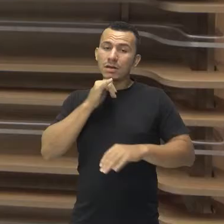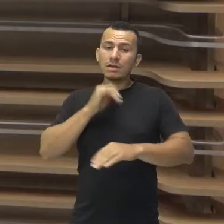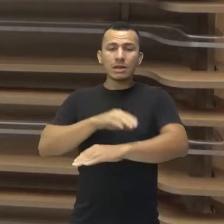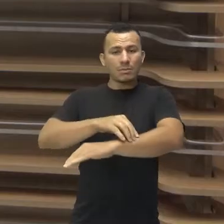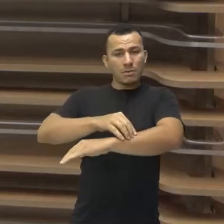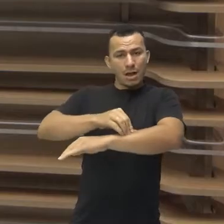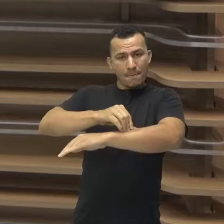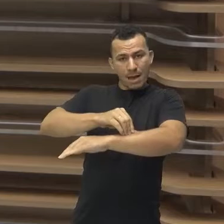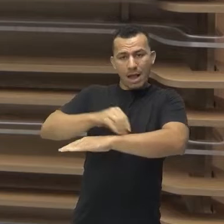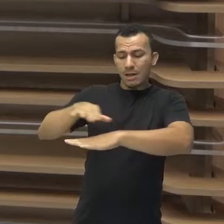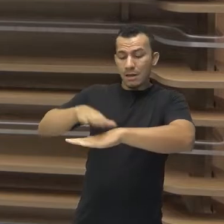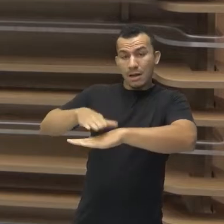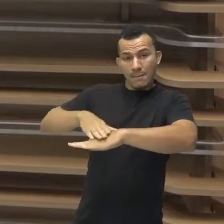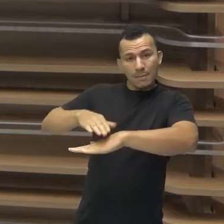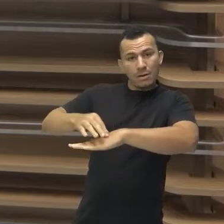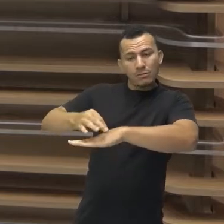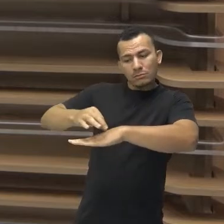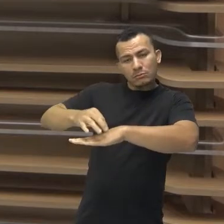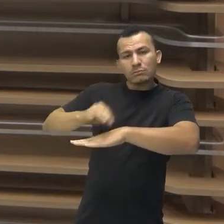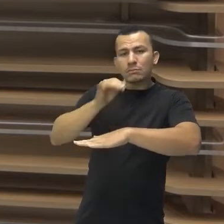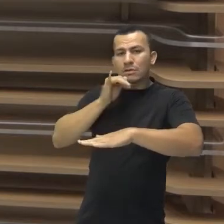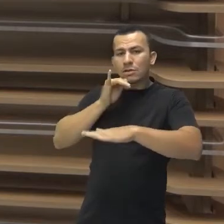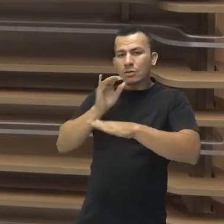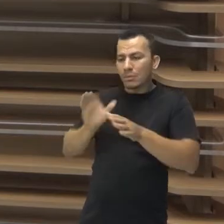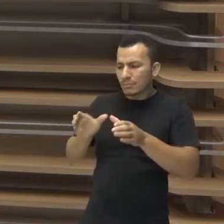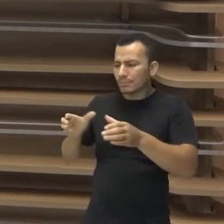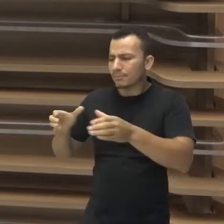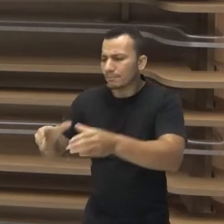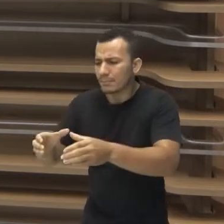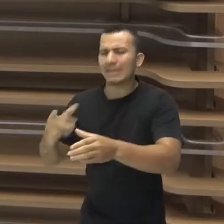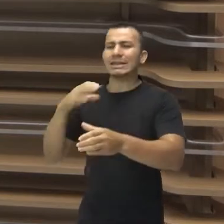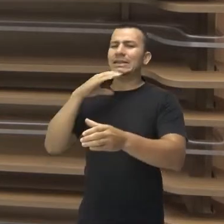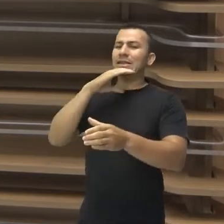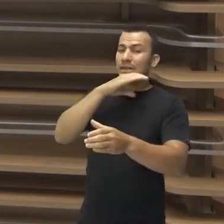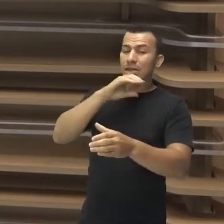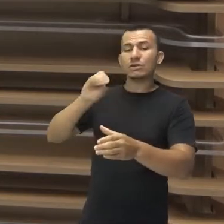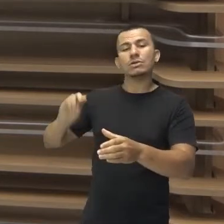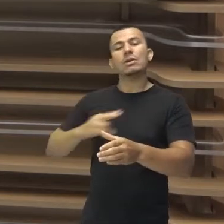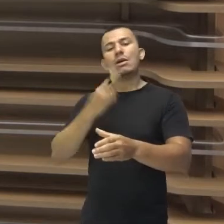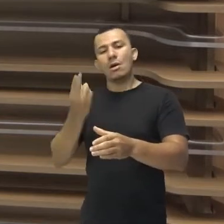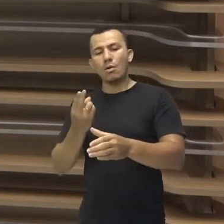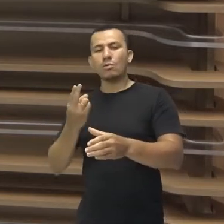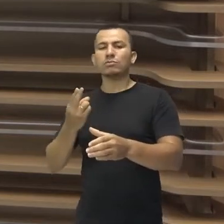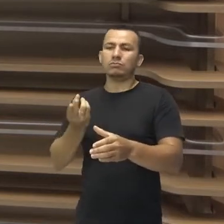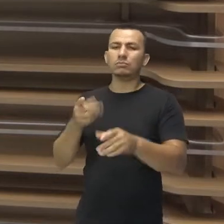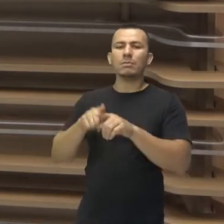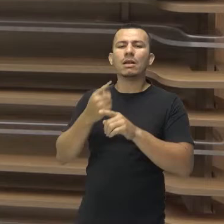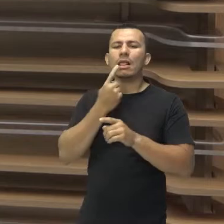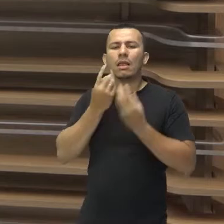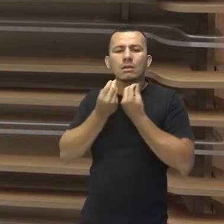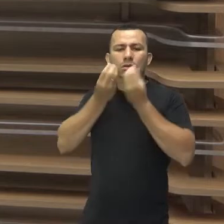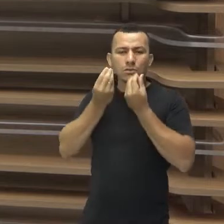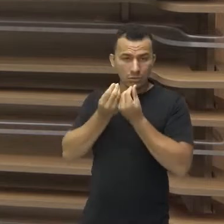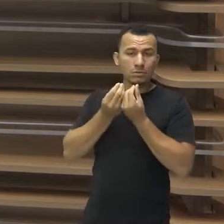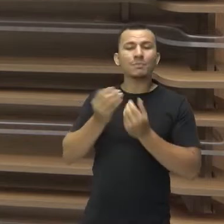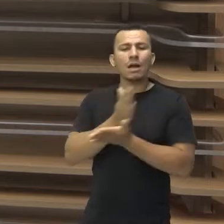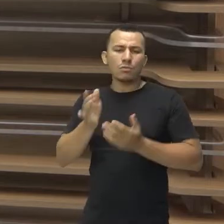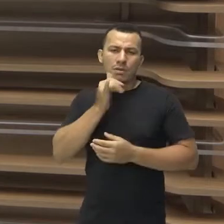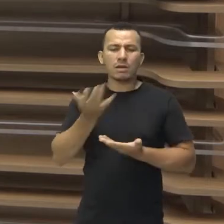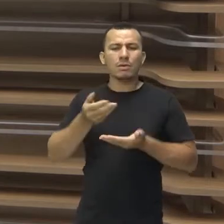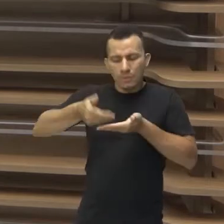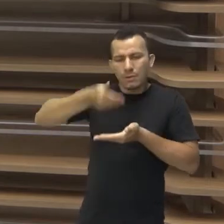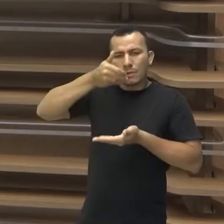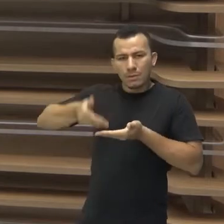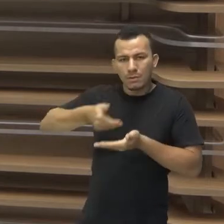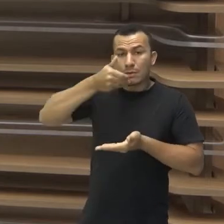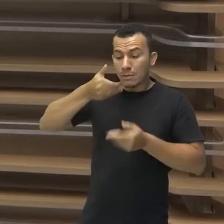pele e na boca, né? A gente às vezes está tomando ali uma sopa, e aí você coloca ali a sopa quente na boca,